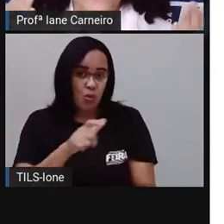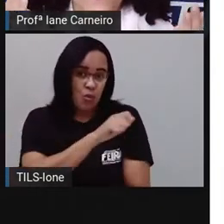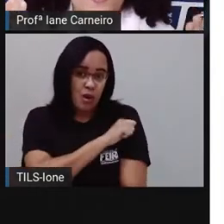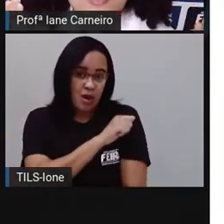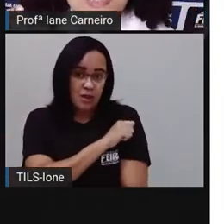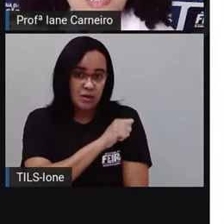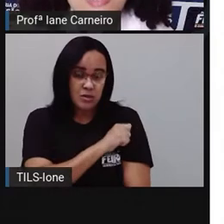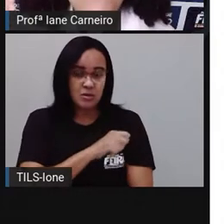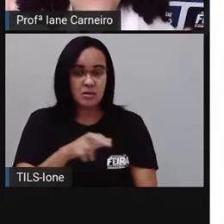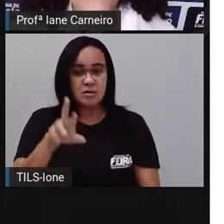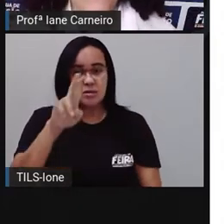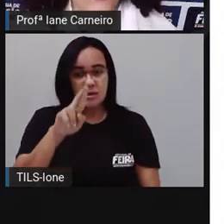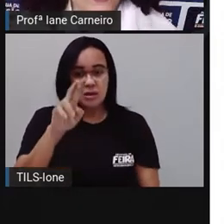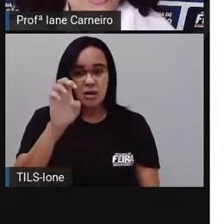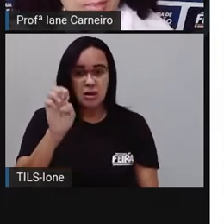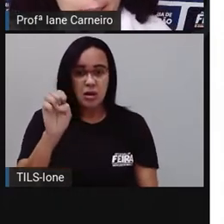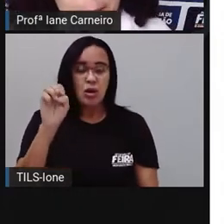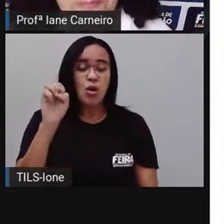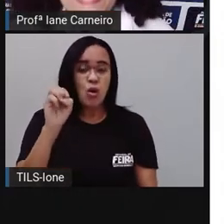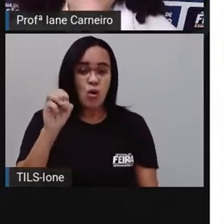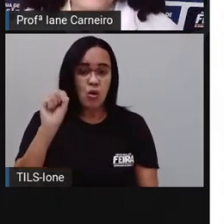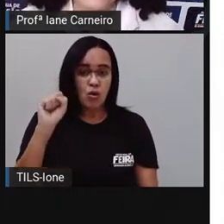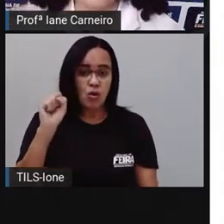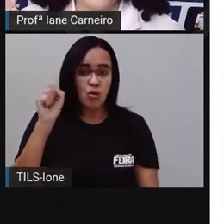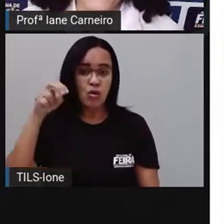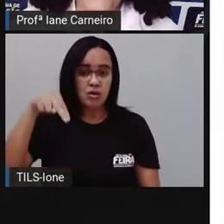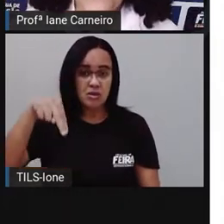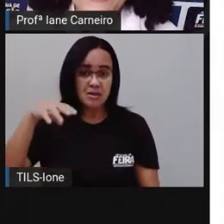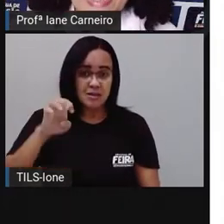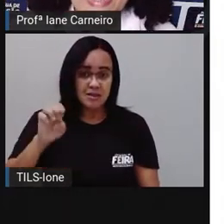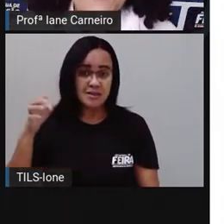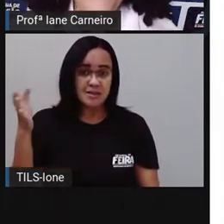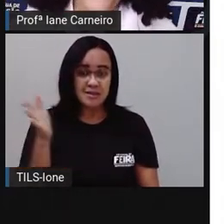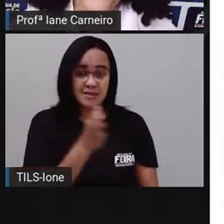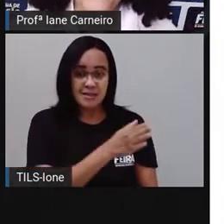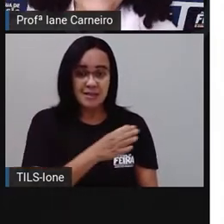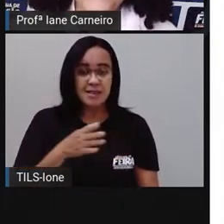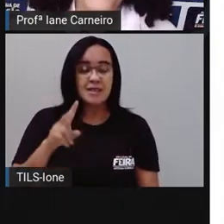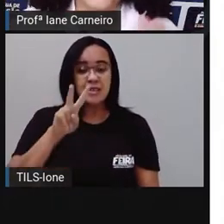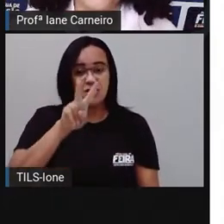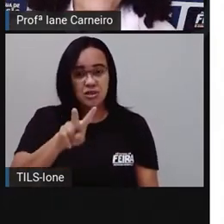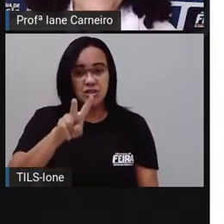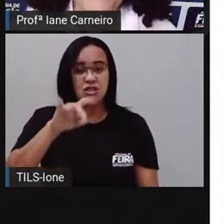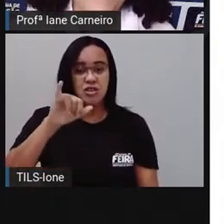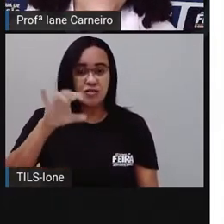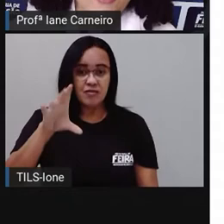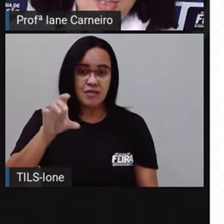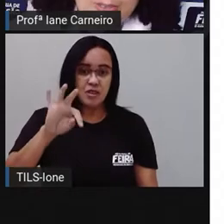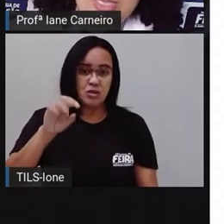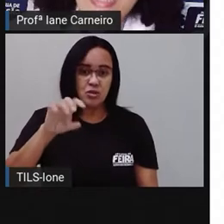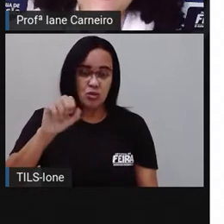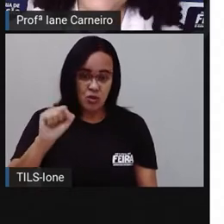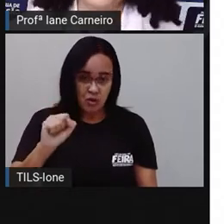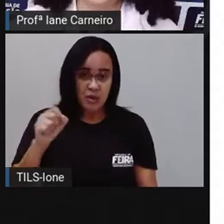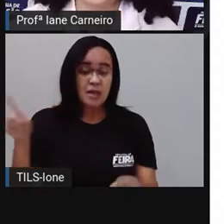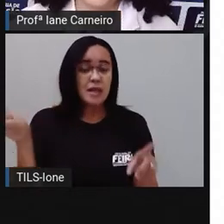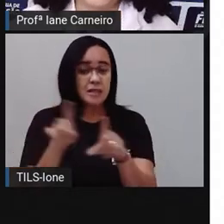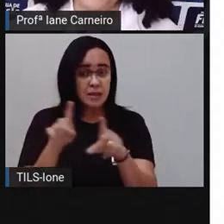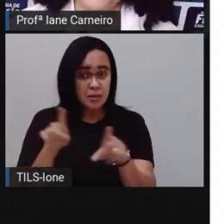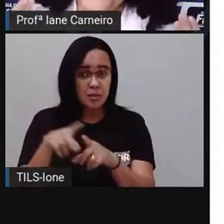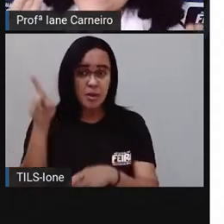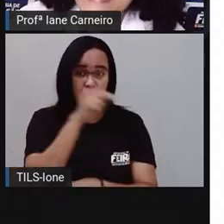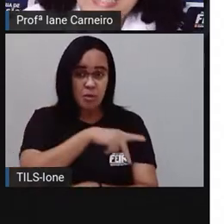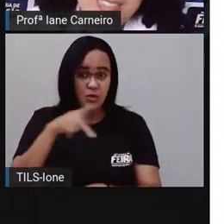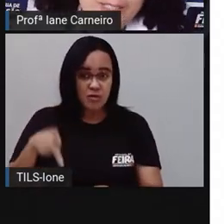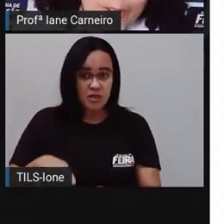estudante Rosane Vitória Oliveira, e ela foi acompanhada pelo professor Rubem Mário Logo, né, do